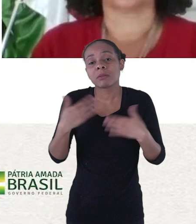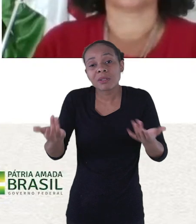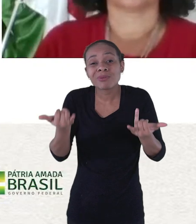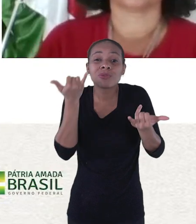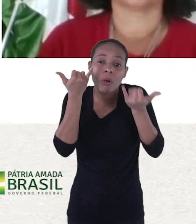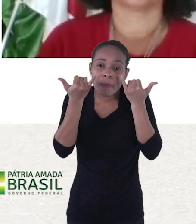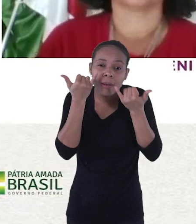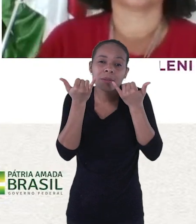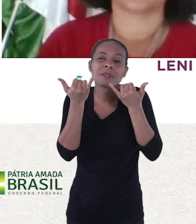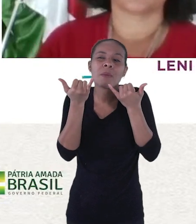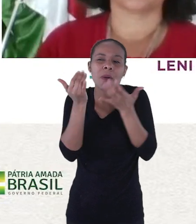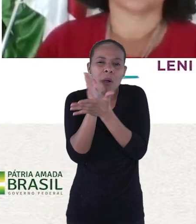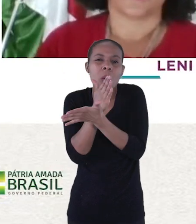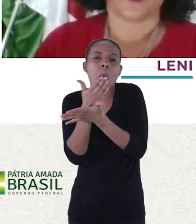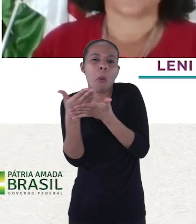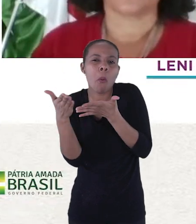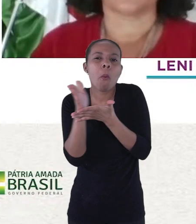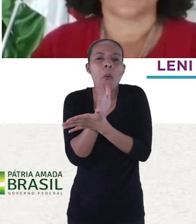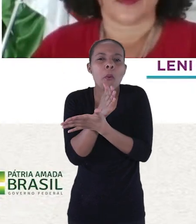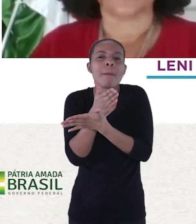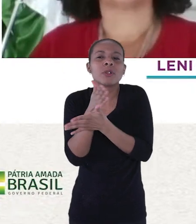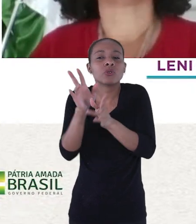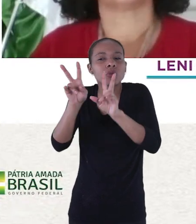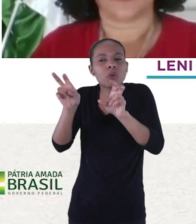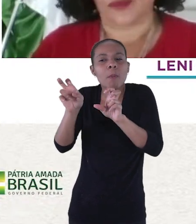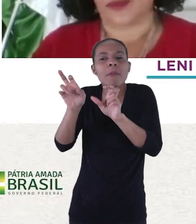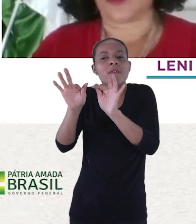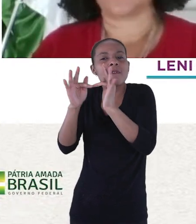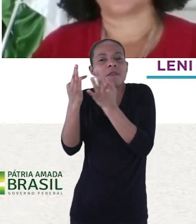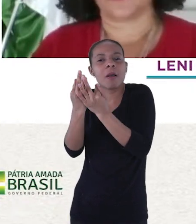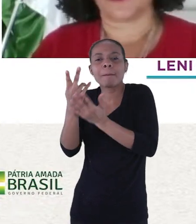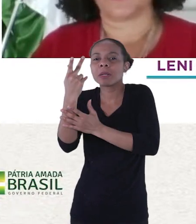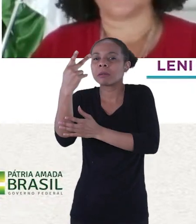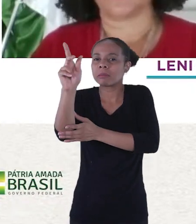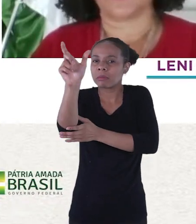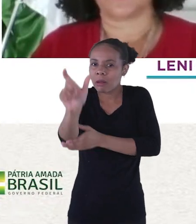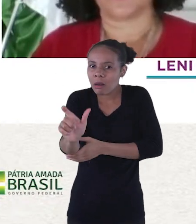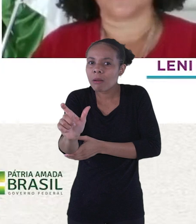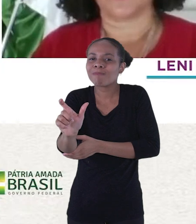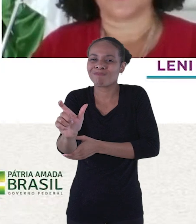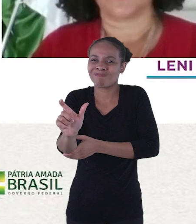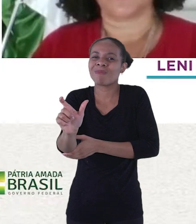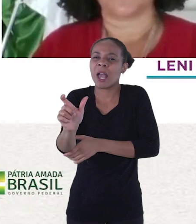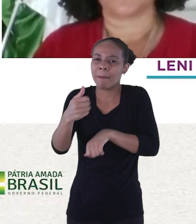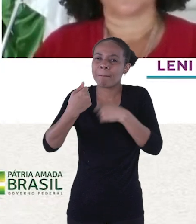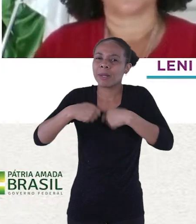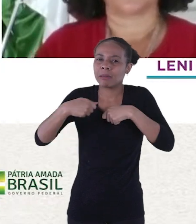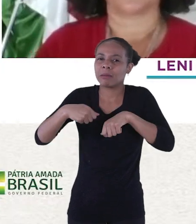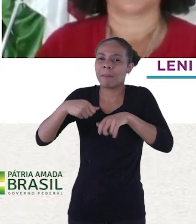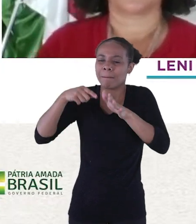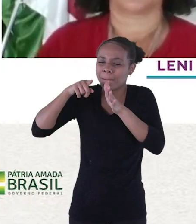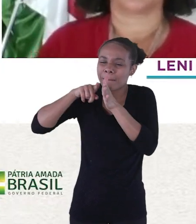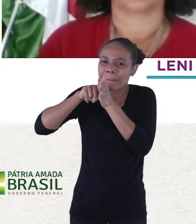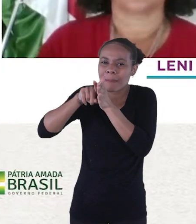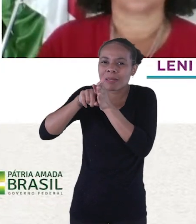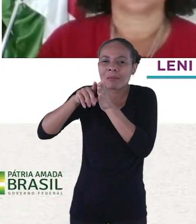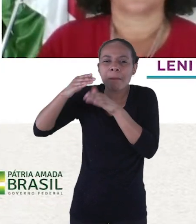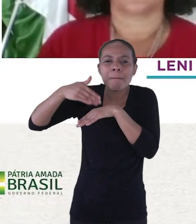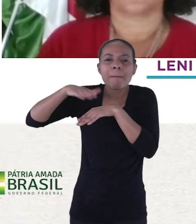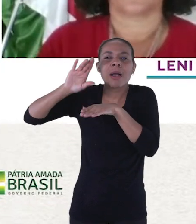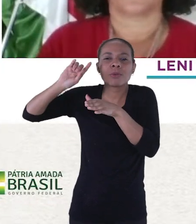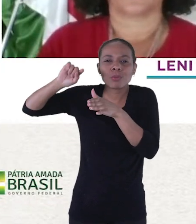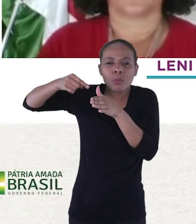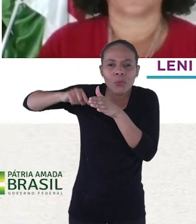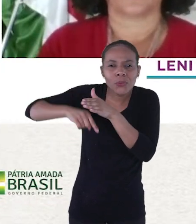ainda estão pedindo uma investigação mais profunda, porque elas vão ajudar muito a